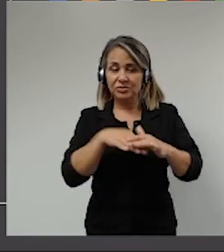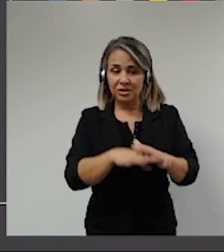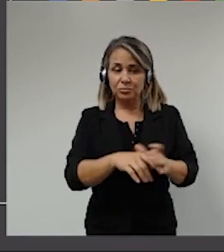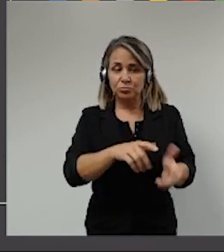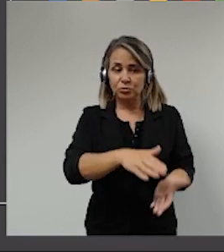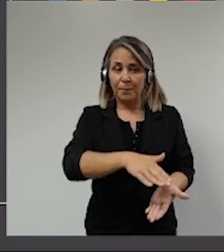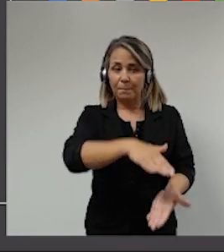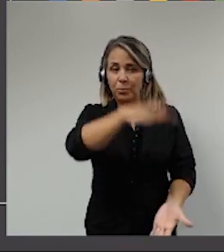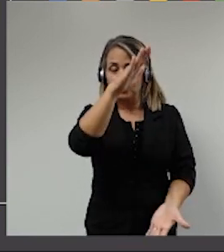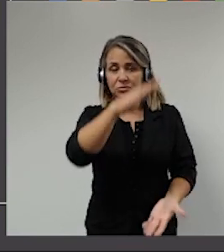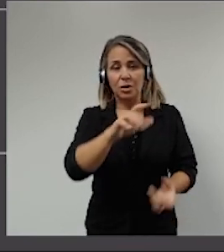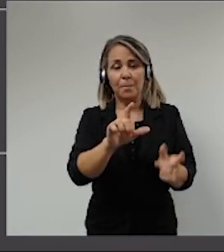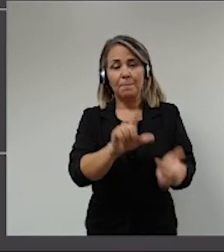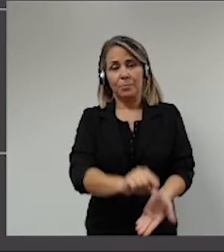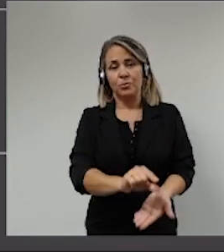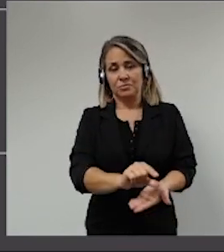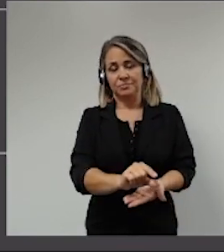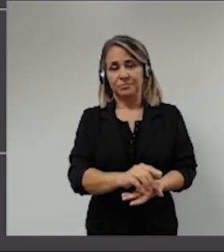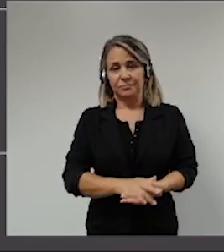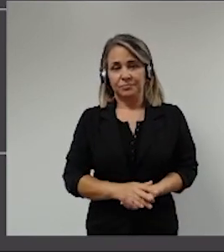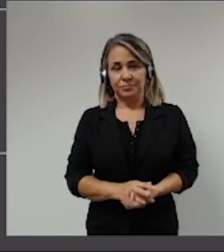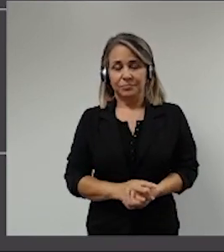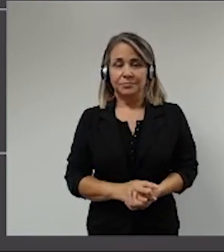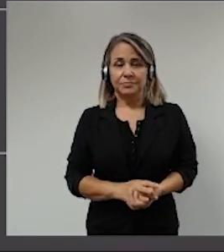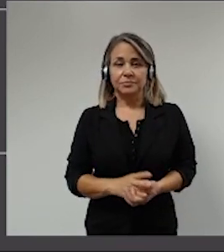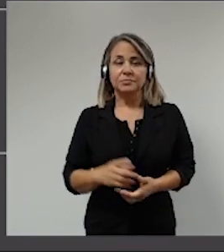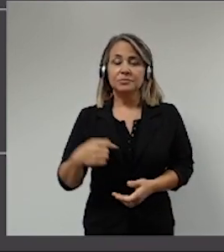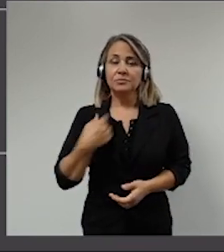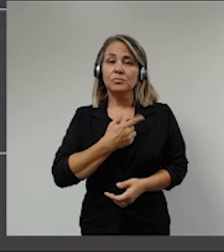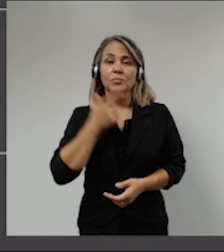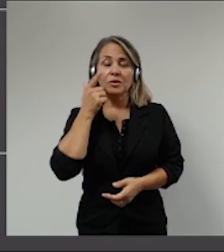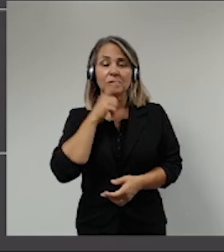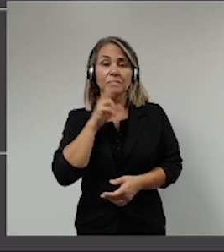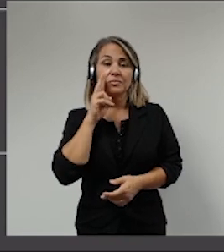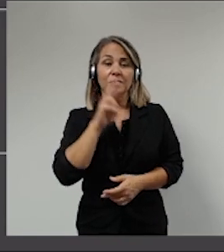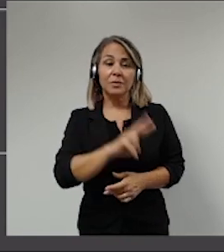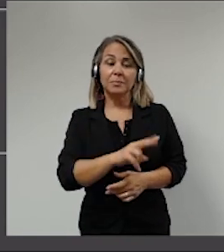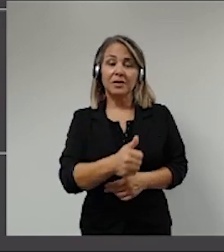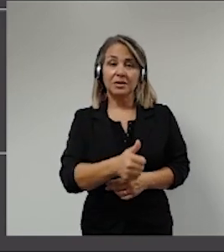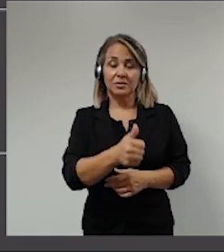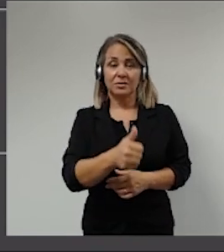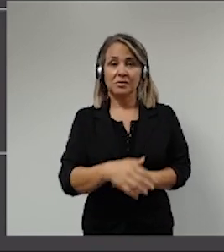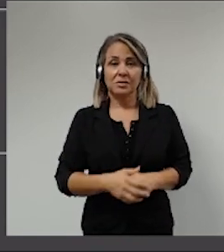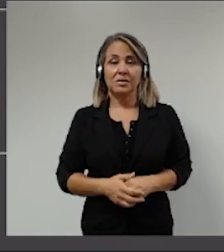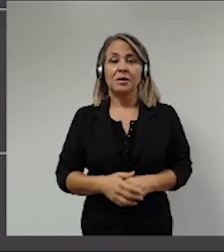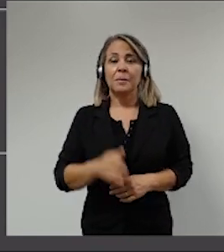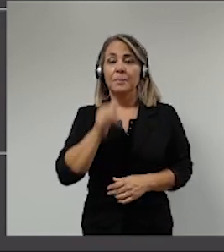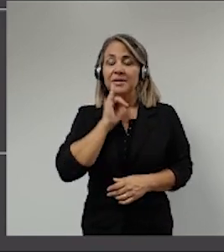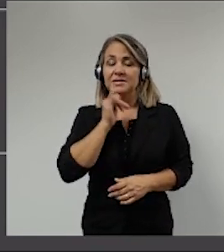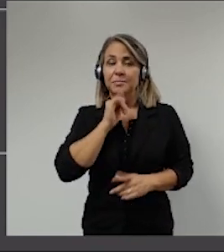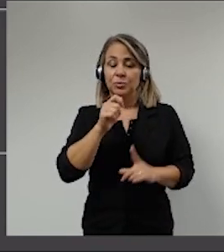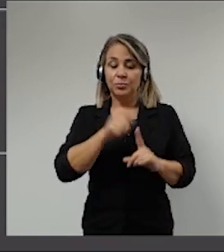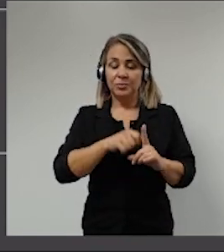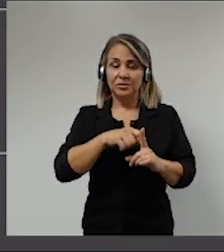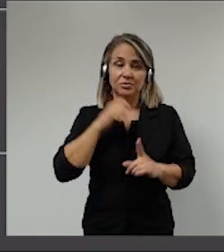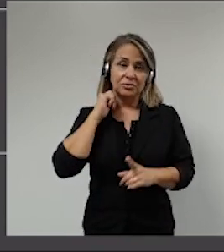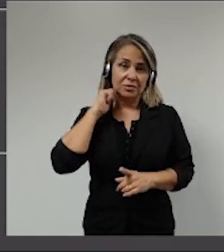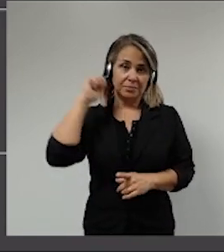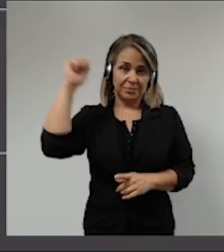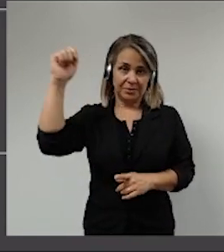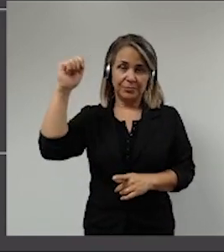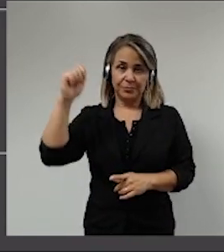baixo. Nesse daqui, a gente consegue ver melhor. E em abril, veja que a